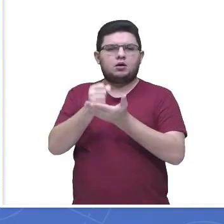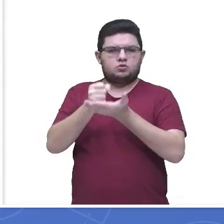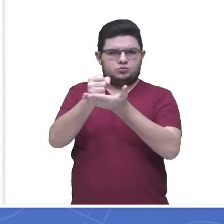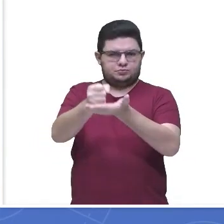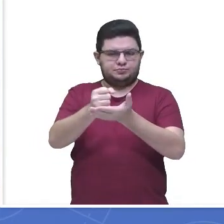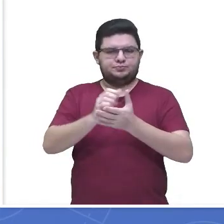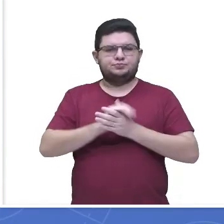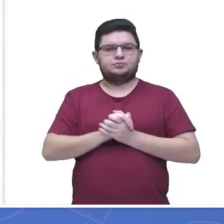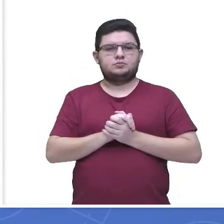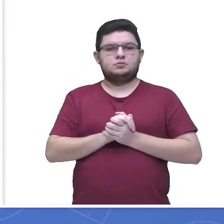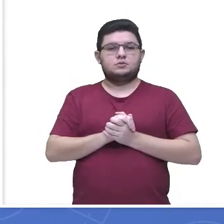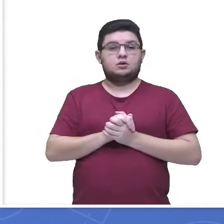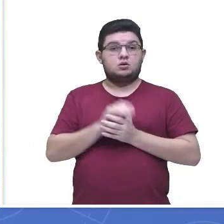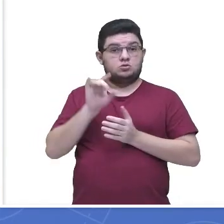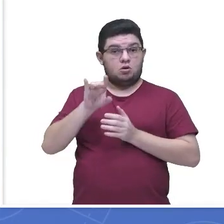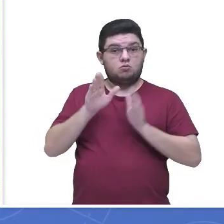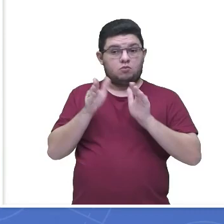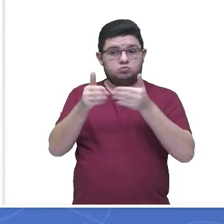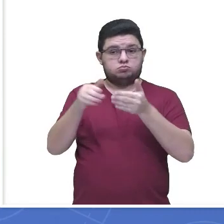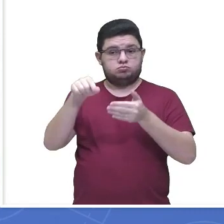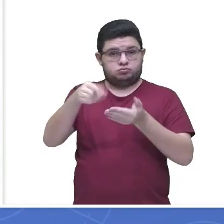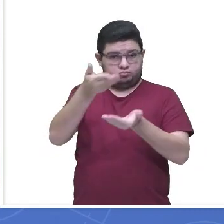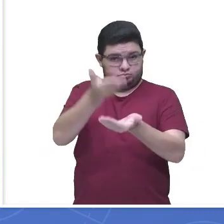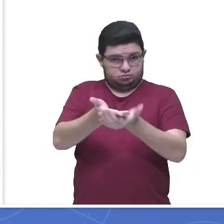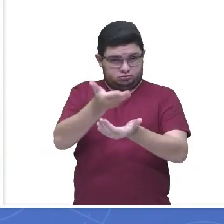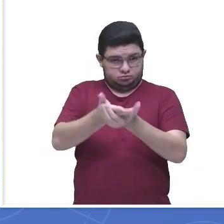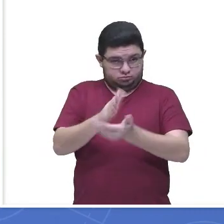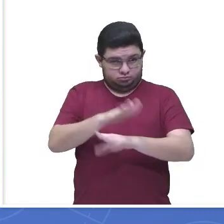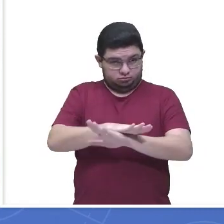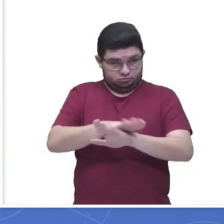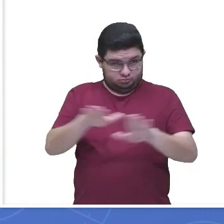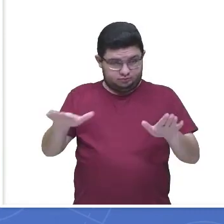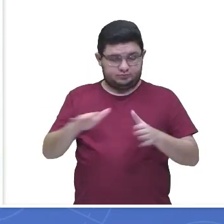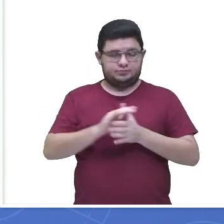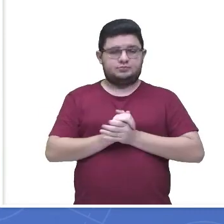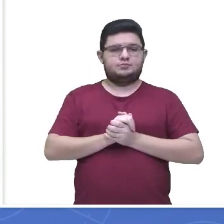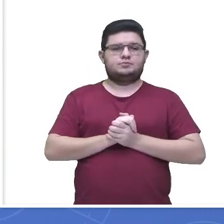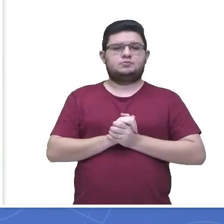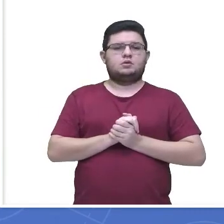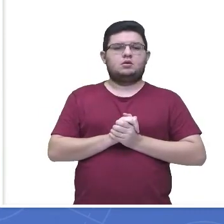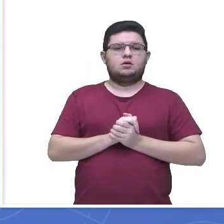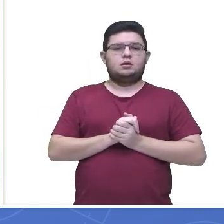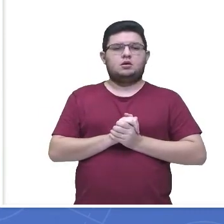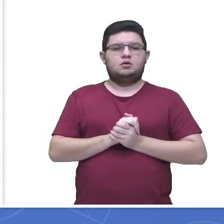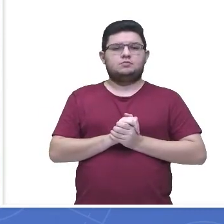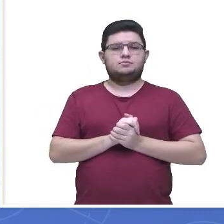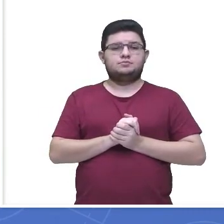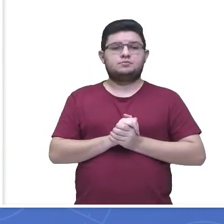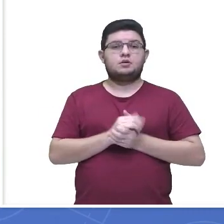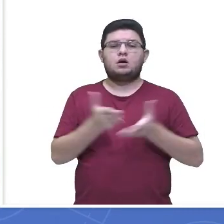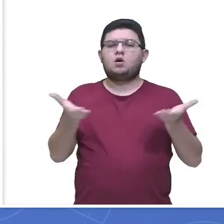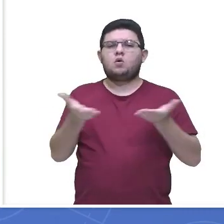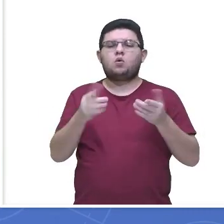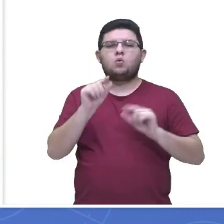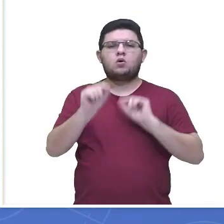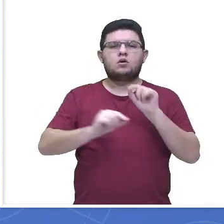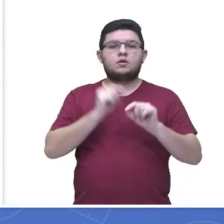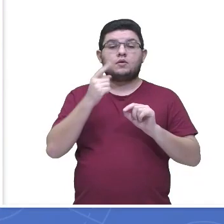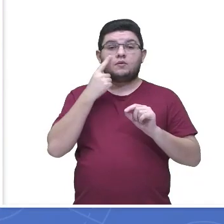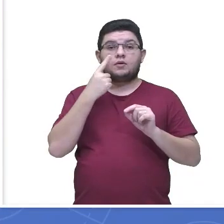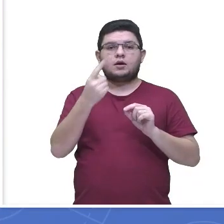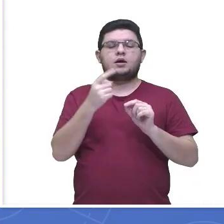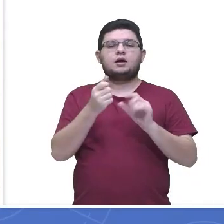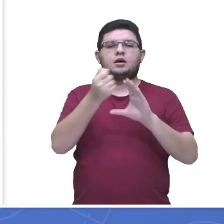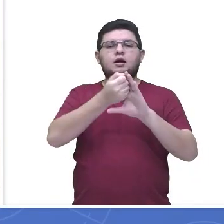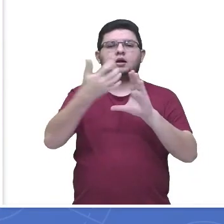só comentário relacionado com a nossa aula, beleza? Então vamos começar mais uma aula. A gente vai ver agora características do reino